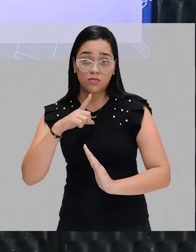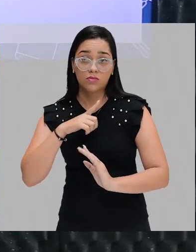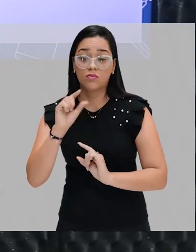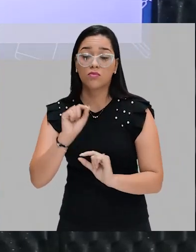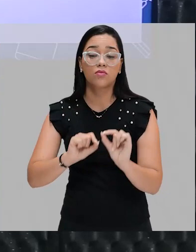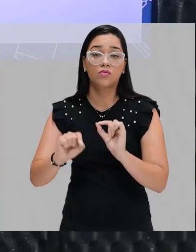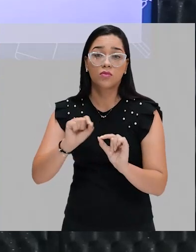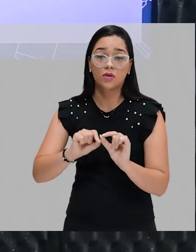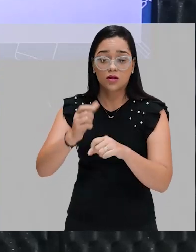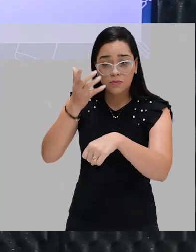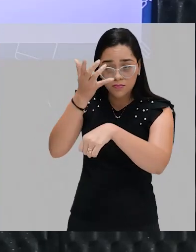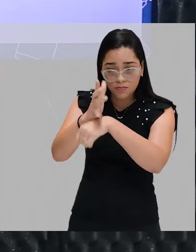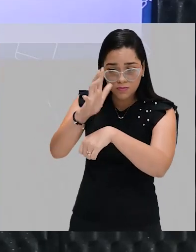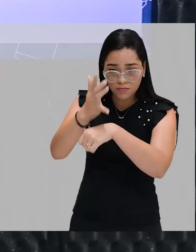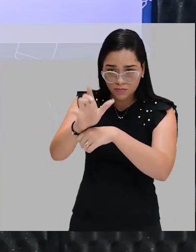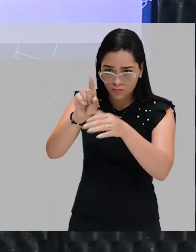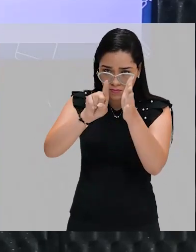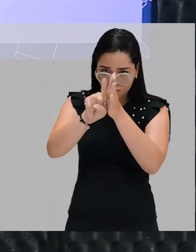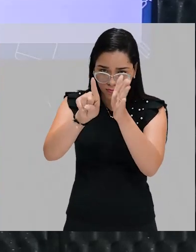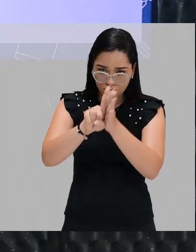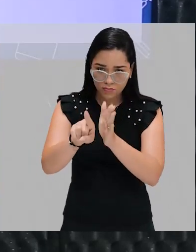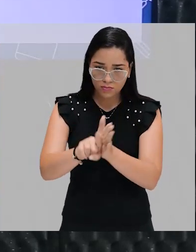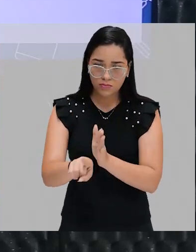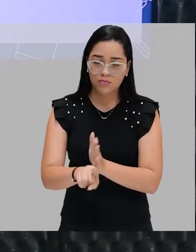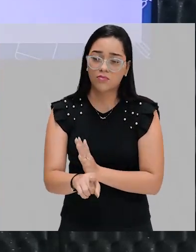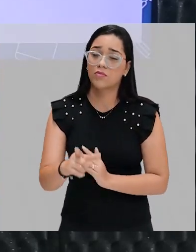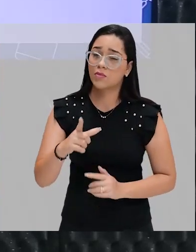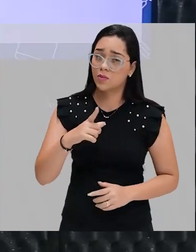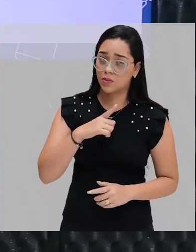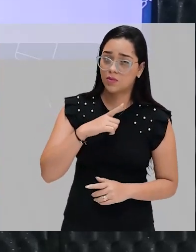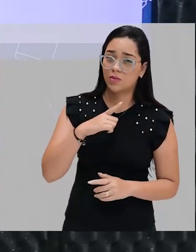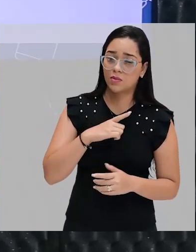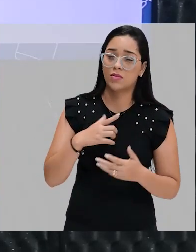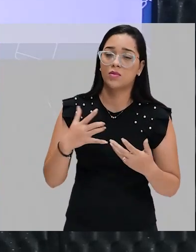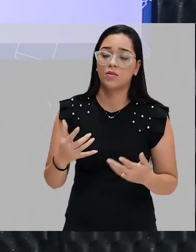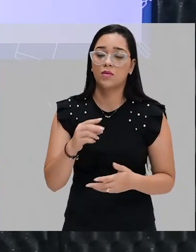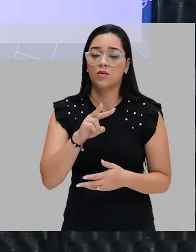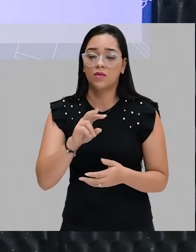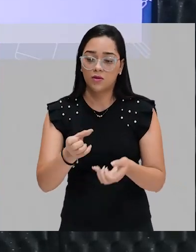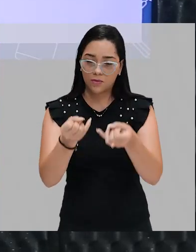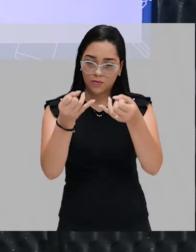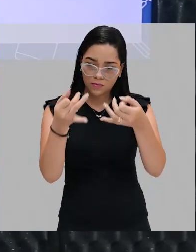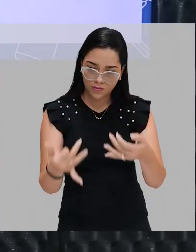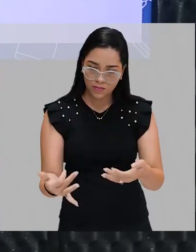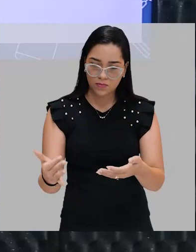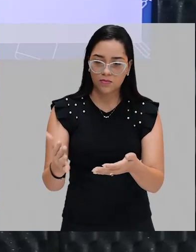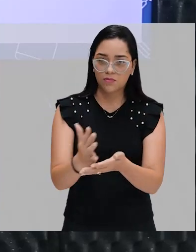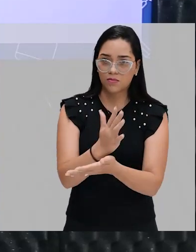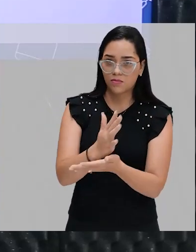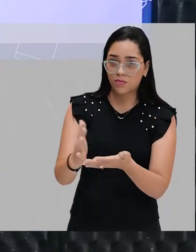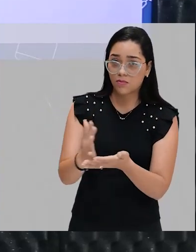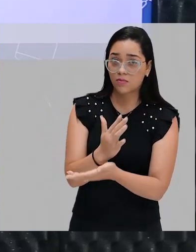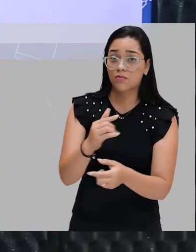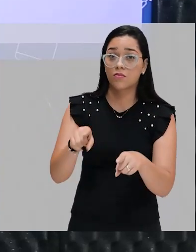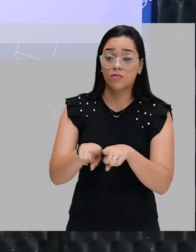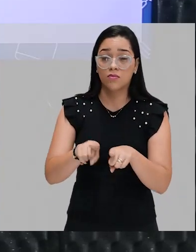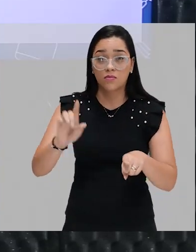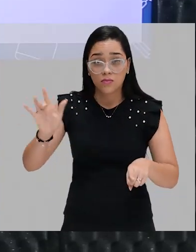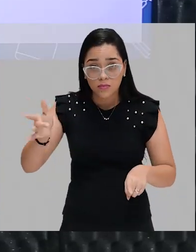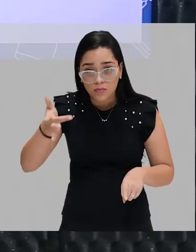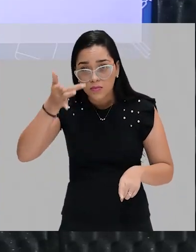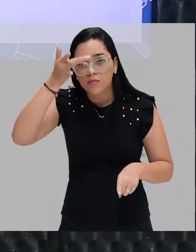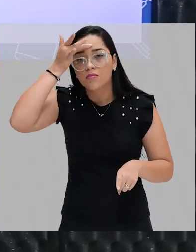de exercícios. Vou trazer aqui algumas questões, vamos comentar essas questões, certo? E assim